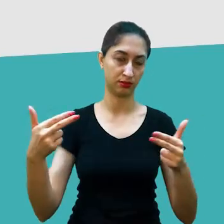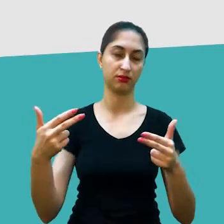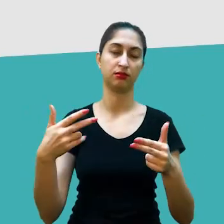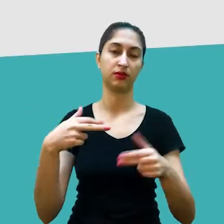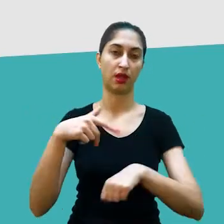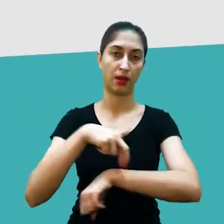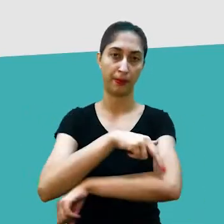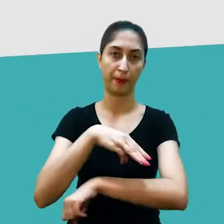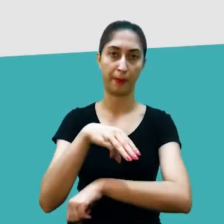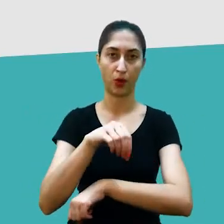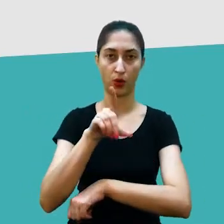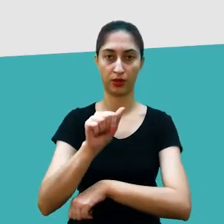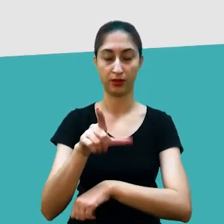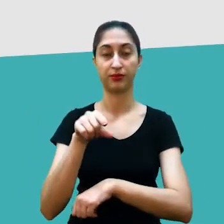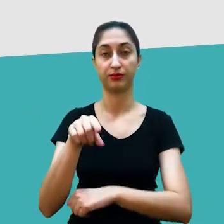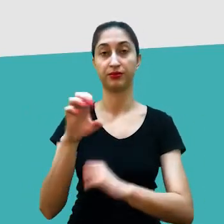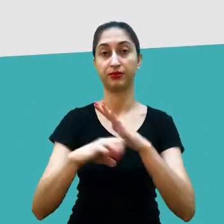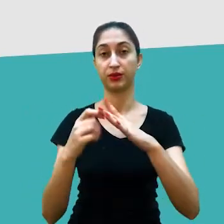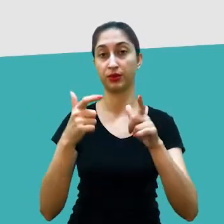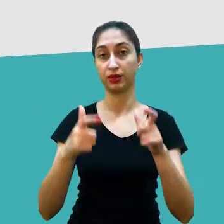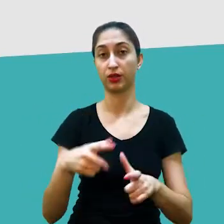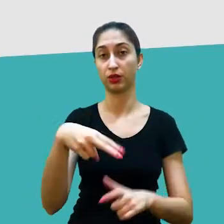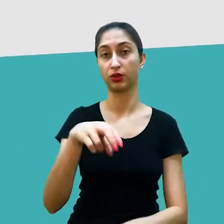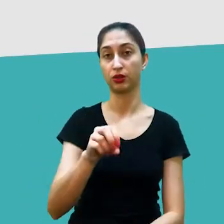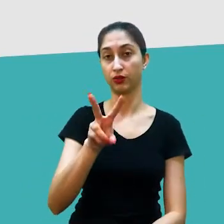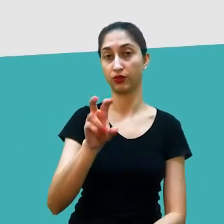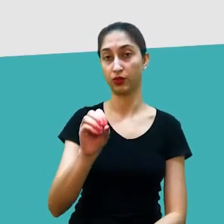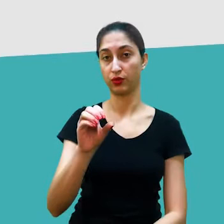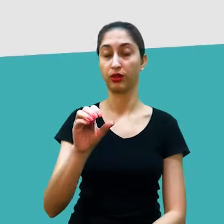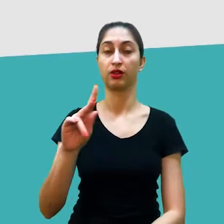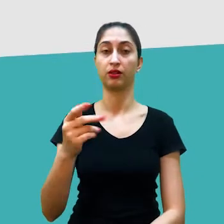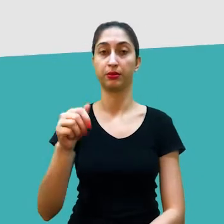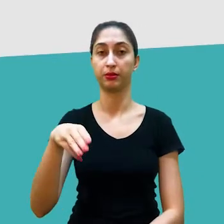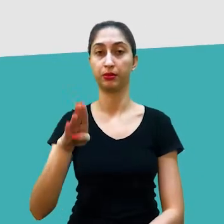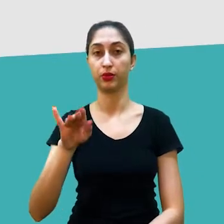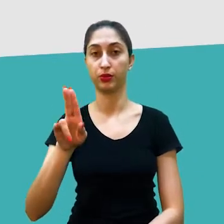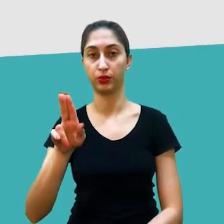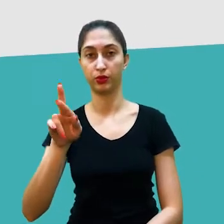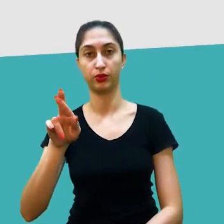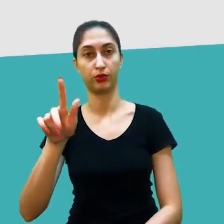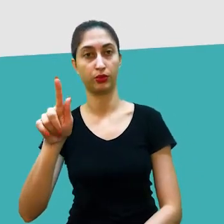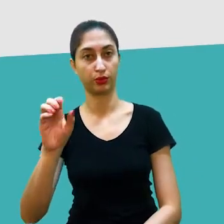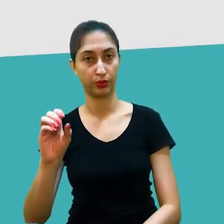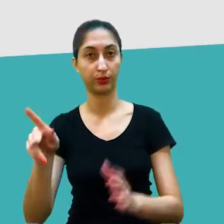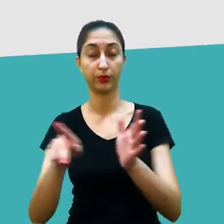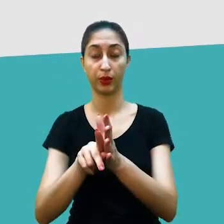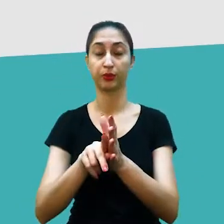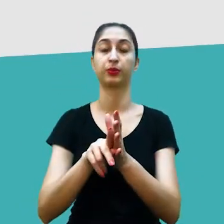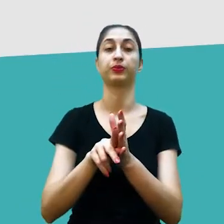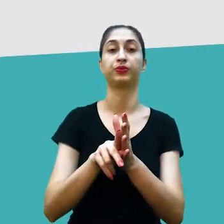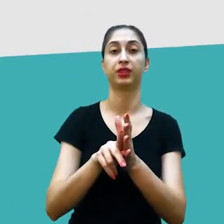localizada em Novo Hamburgo, no Rio Grande do Sul, e ela surge realmente da necessidade da união das empresas de